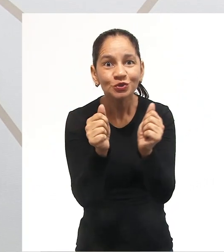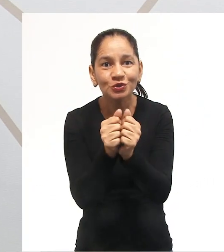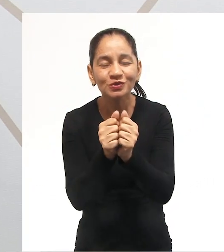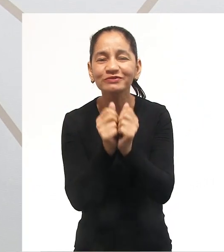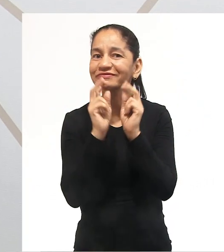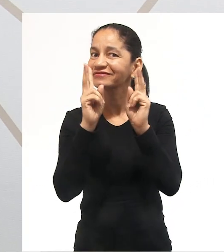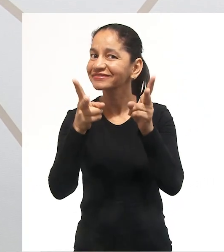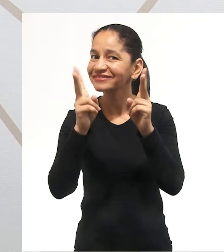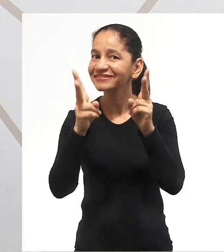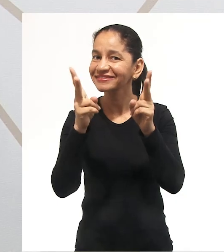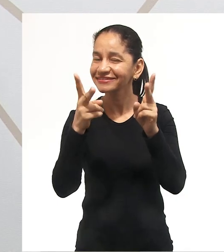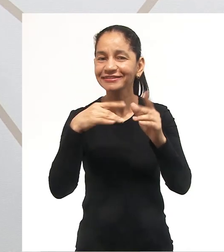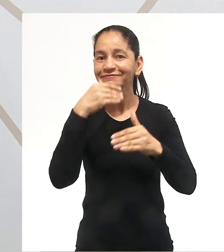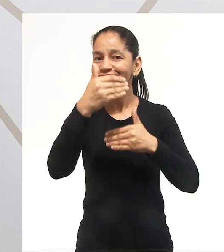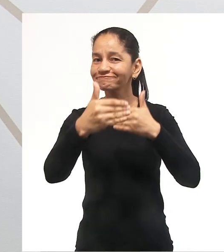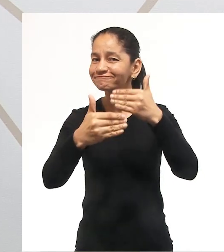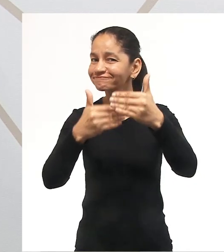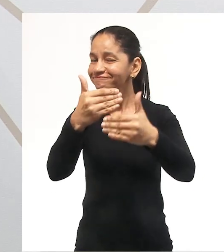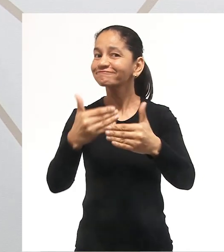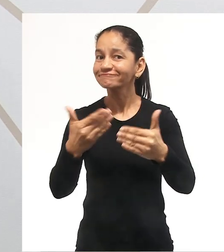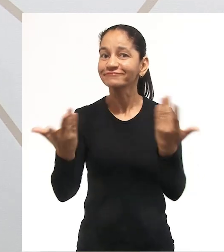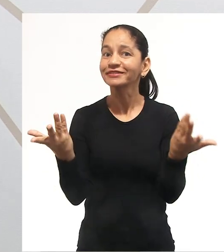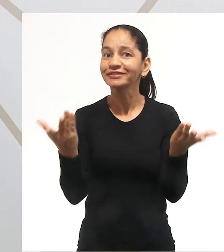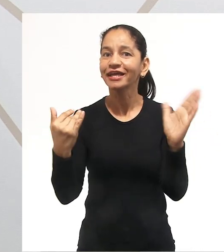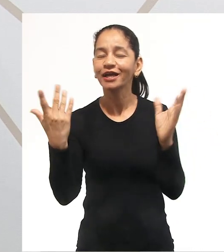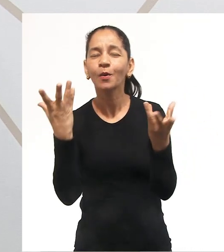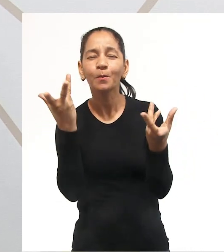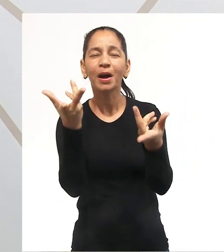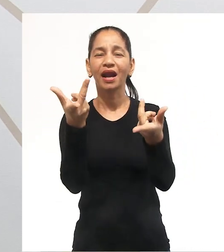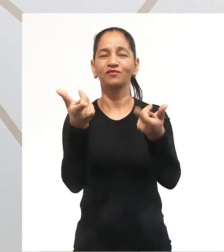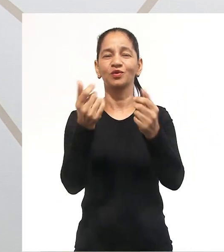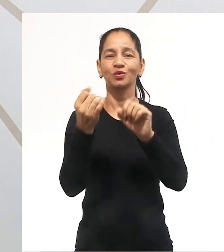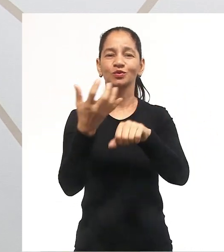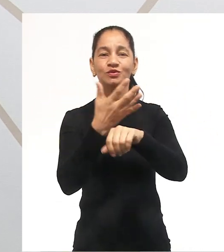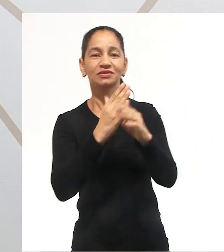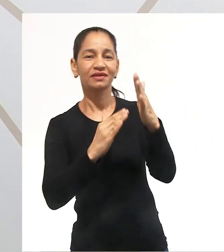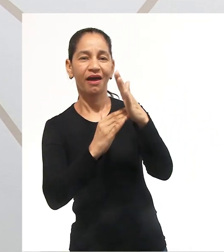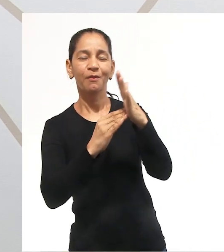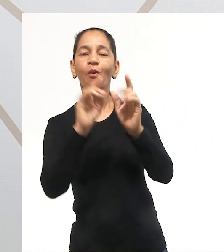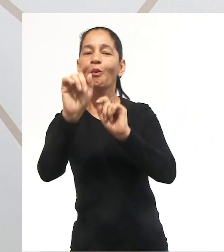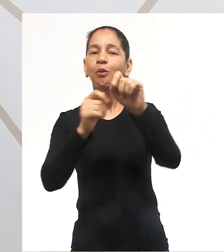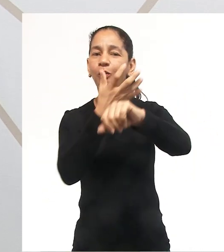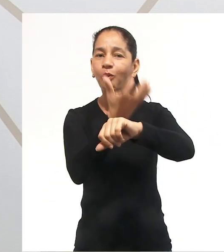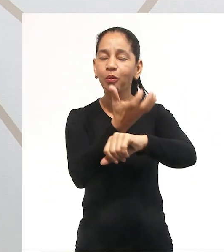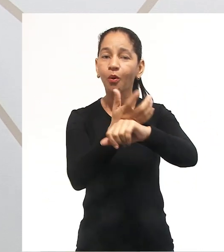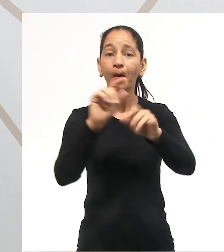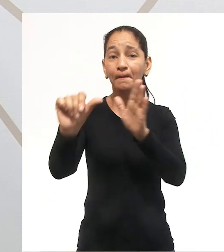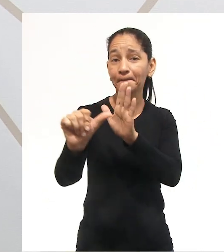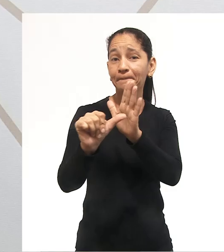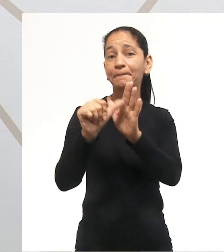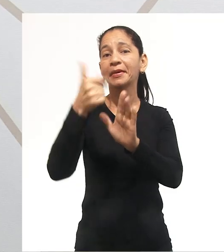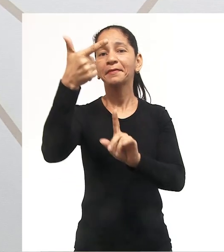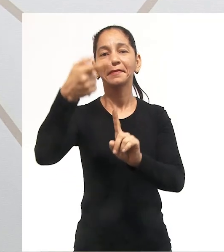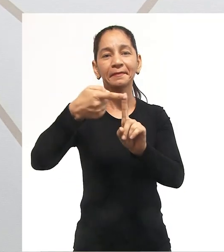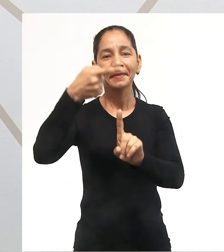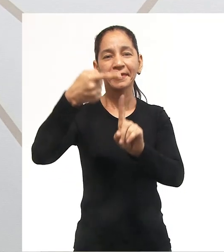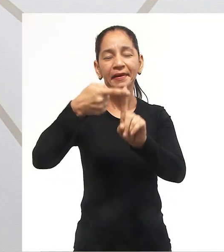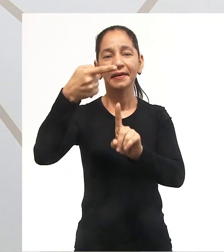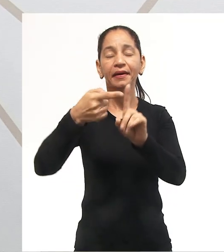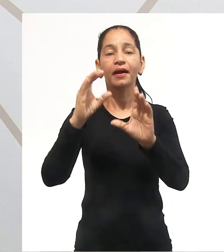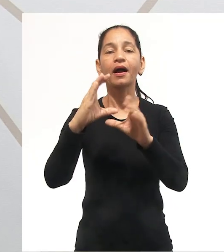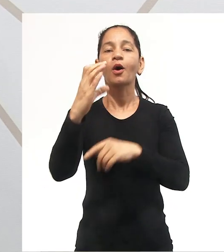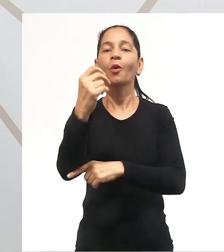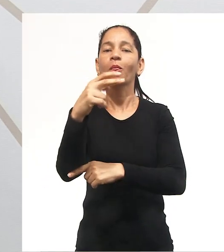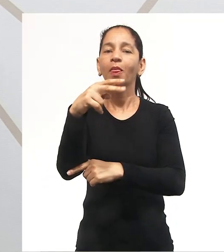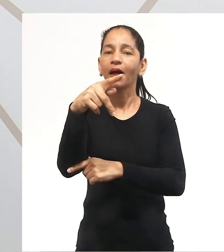estamos nessa sequência, nessa jornada incrível para falar sobre a primeira edição do